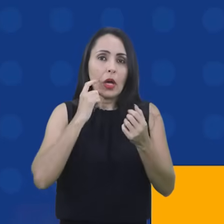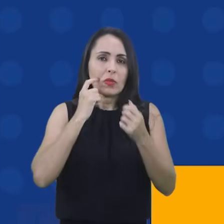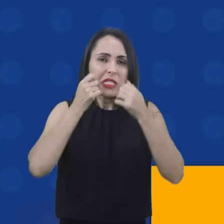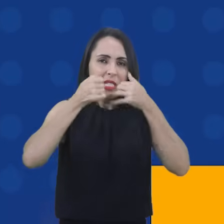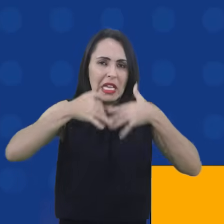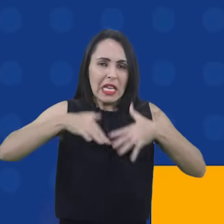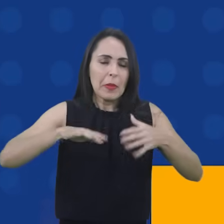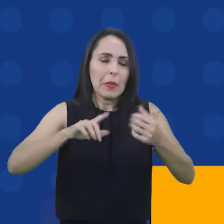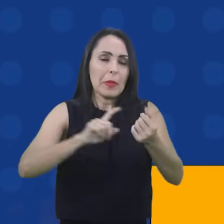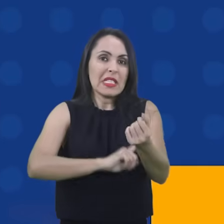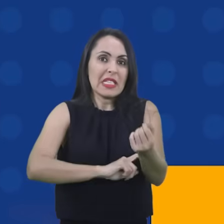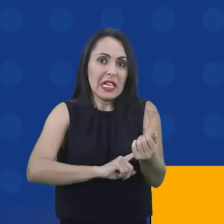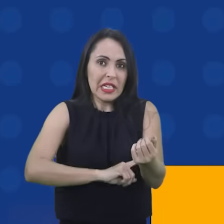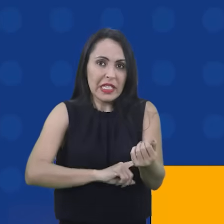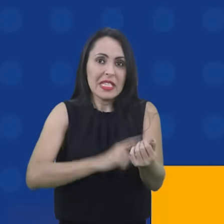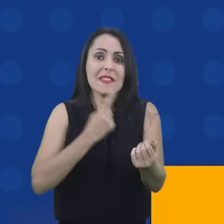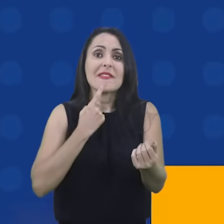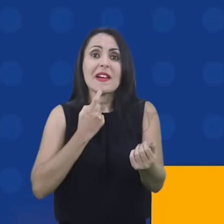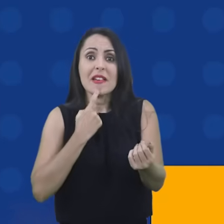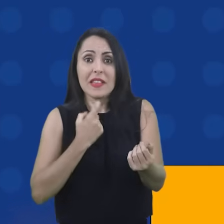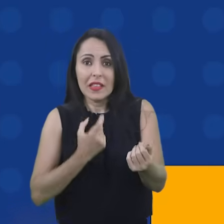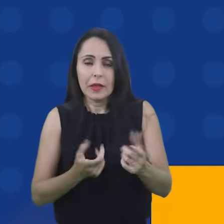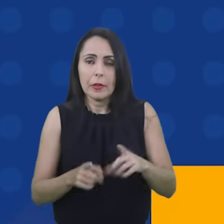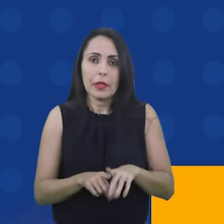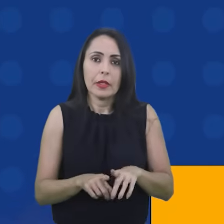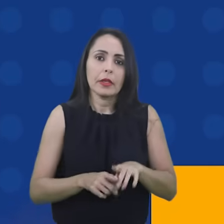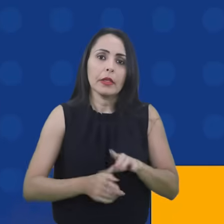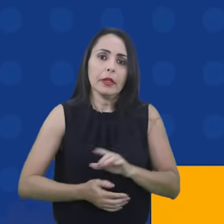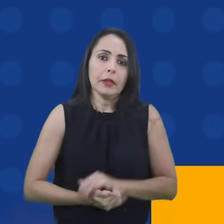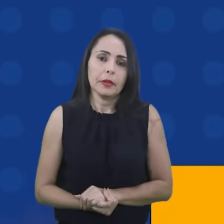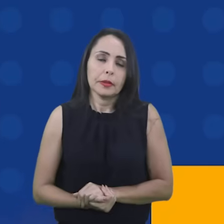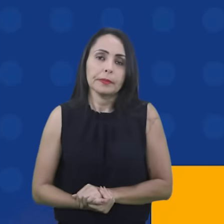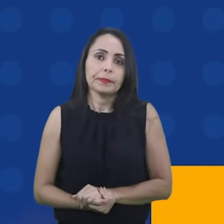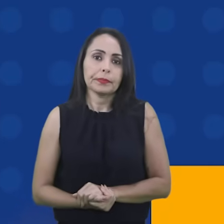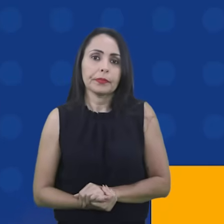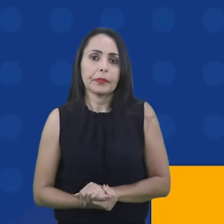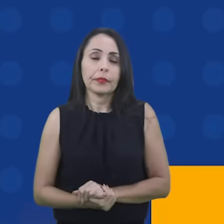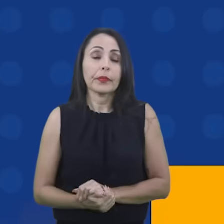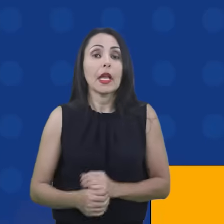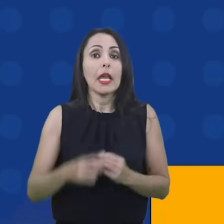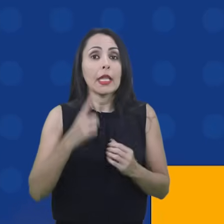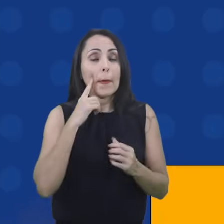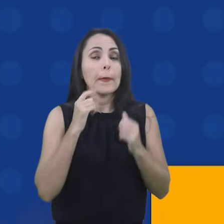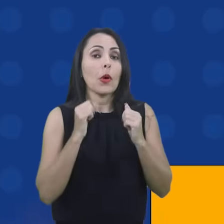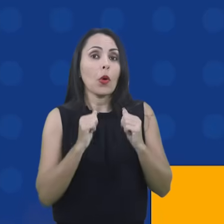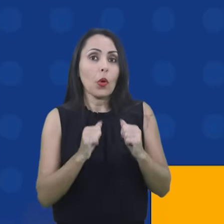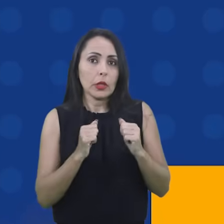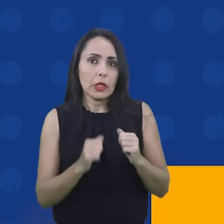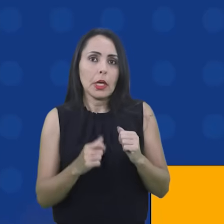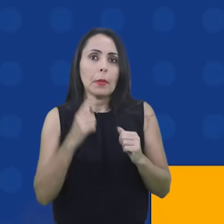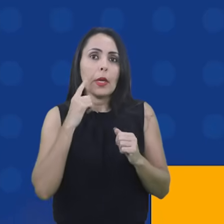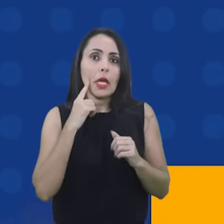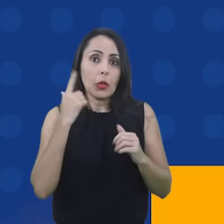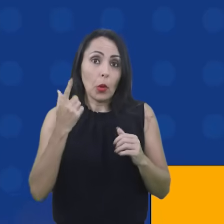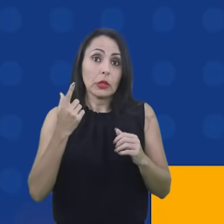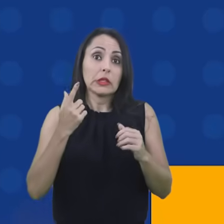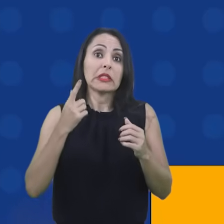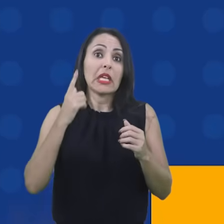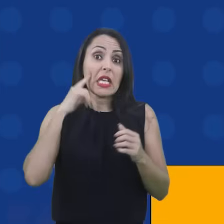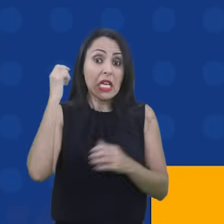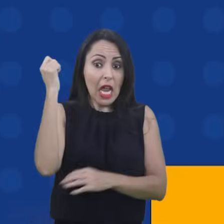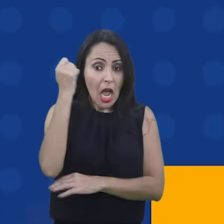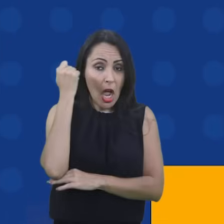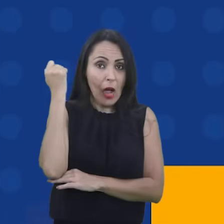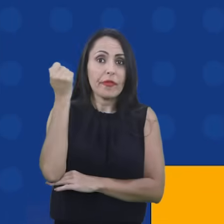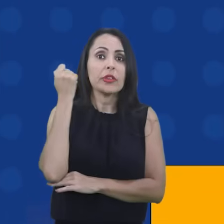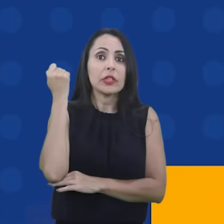ser tratada de maneira, né, específica e rápida, né. Se não tratada, a gengivite ela pode se agravar para uma doença